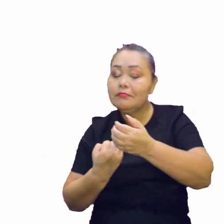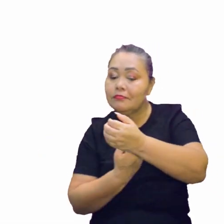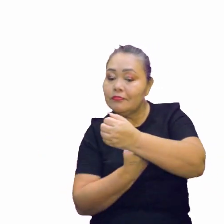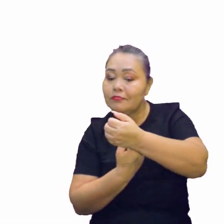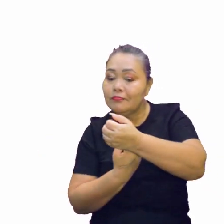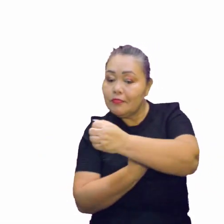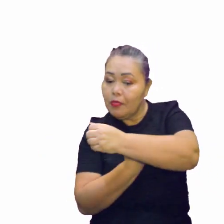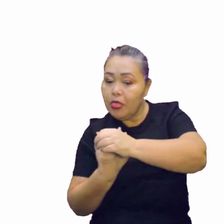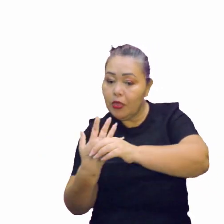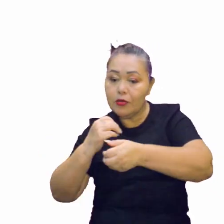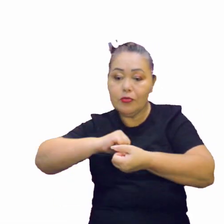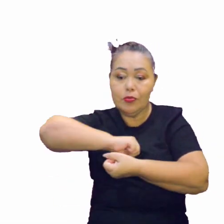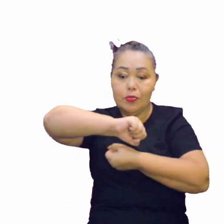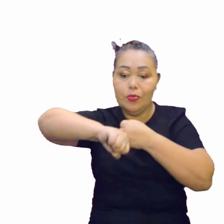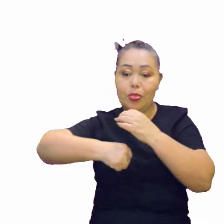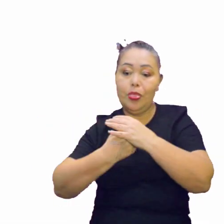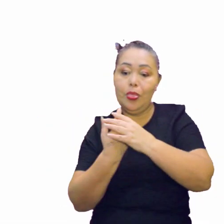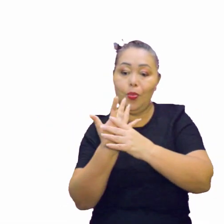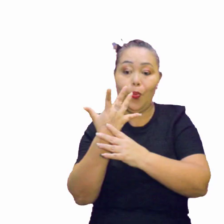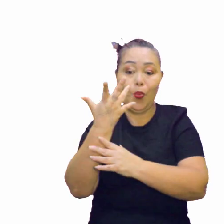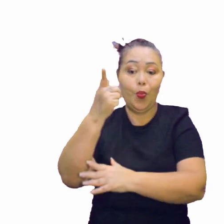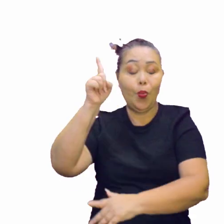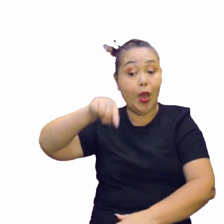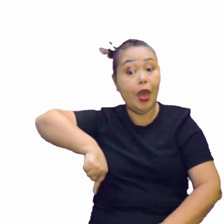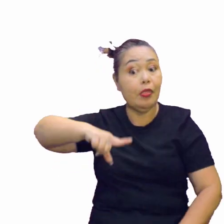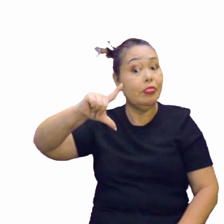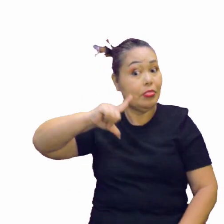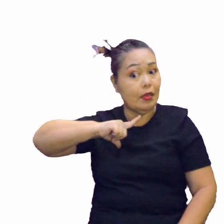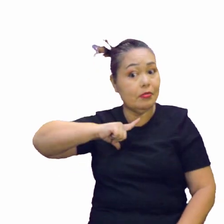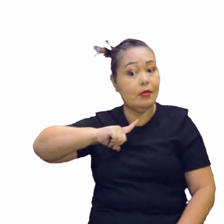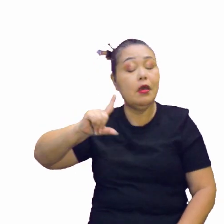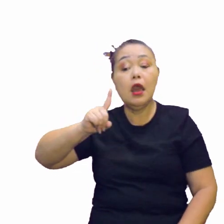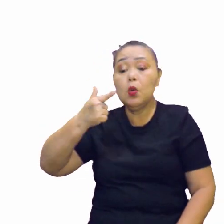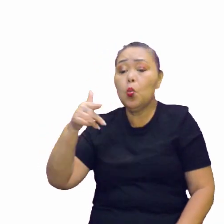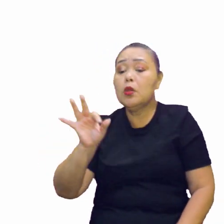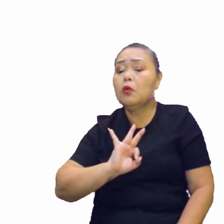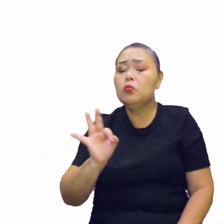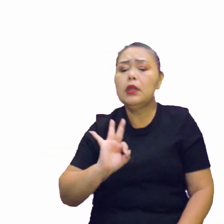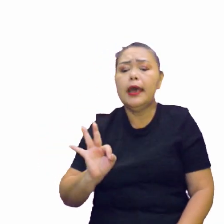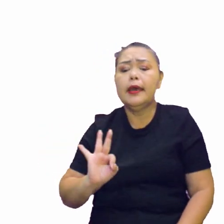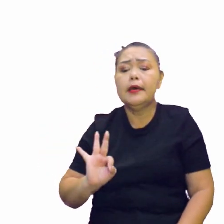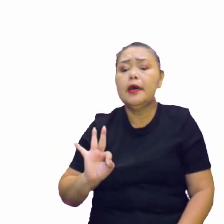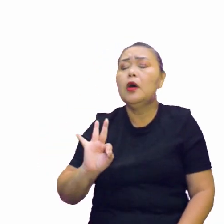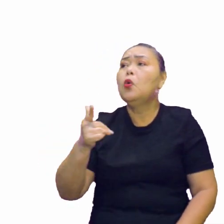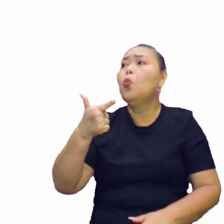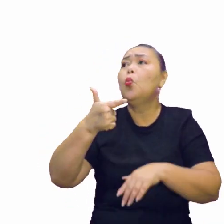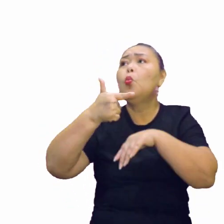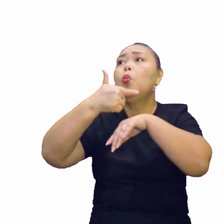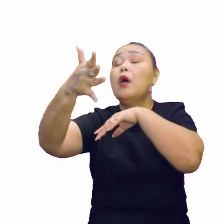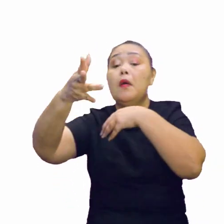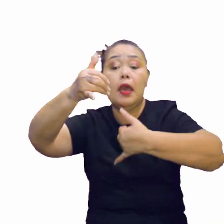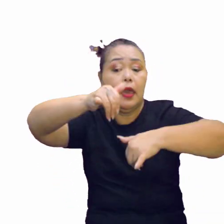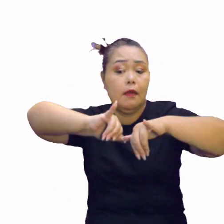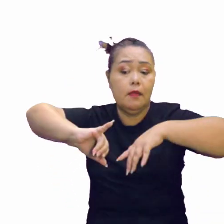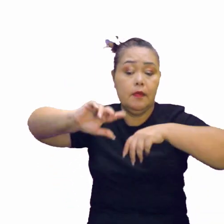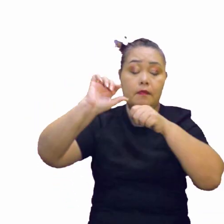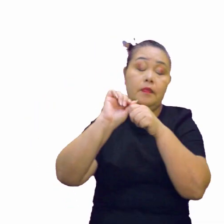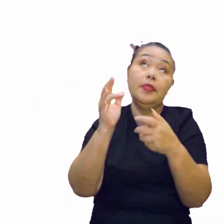sustentável, que não tenha a interferência de fatores químicos como